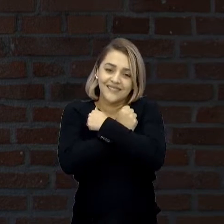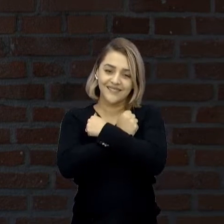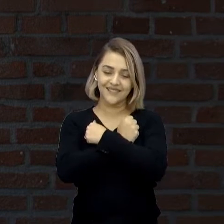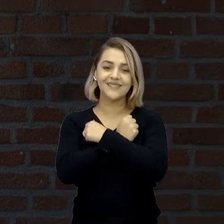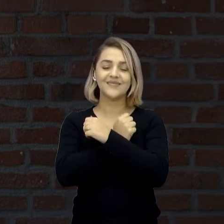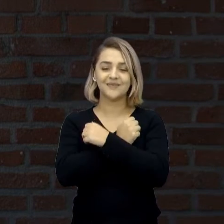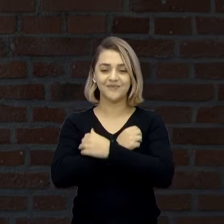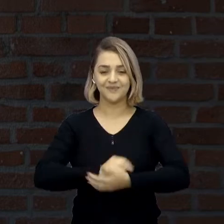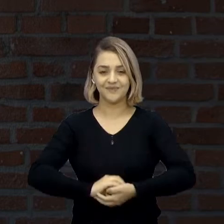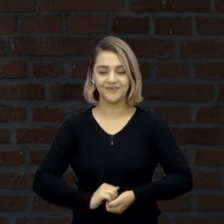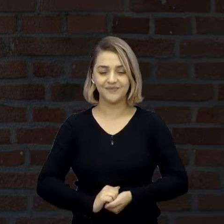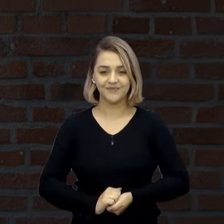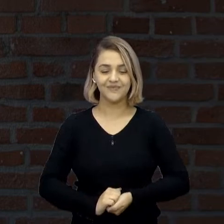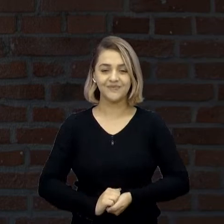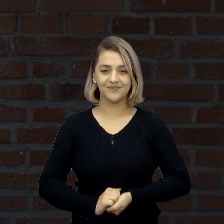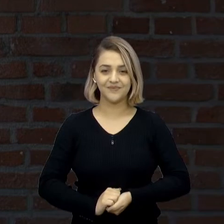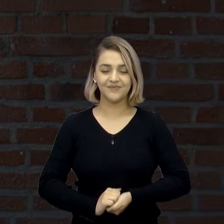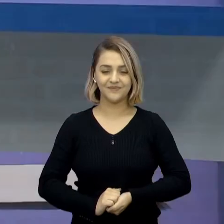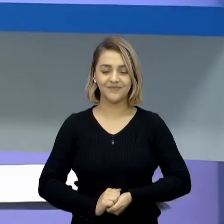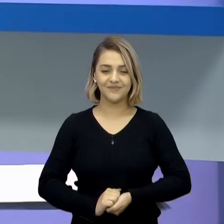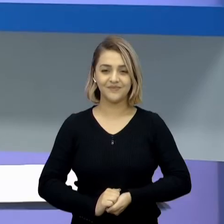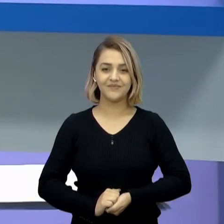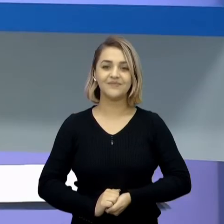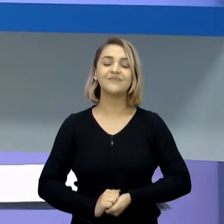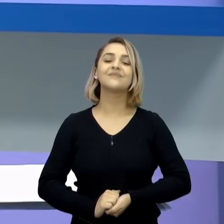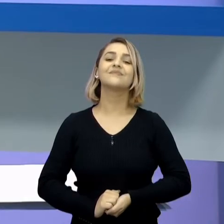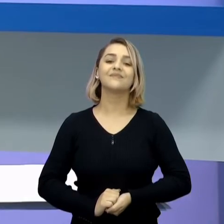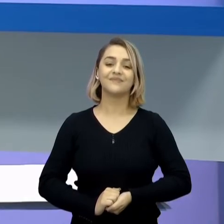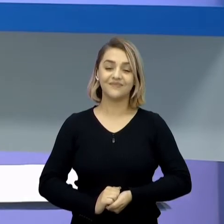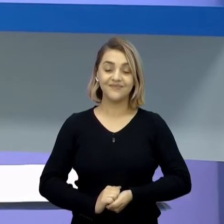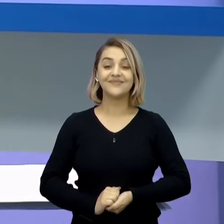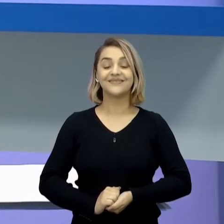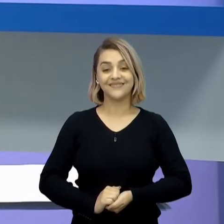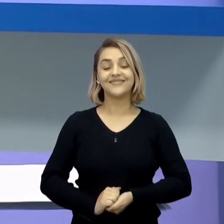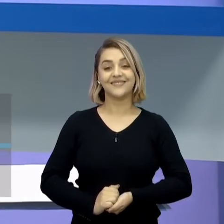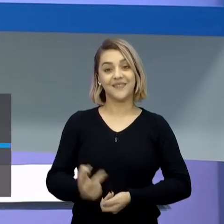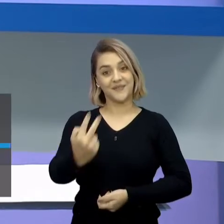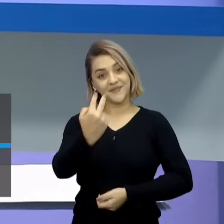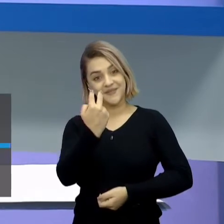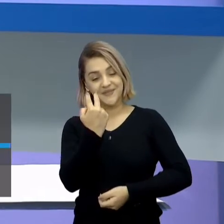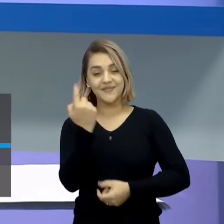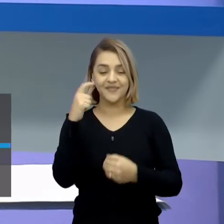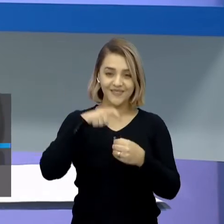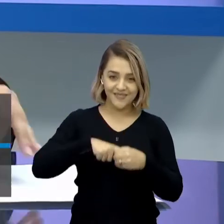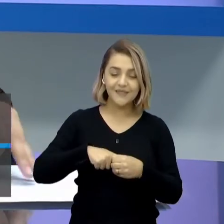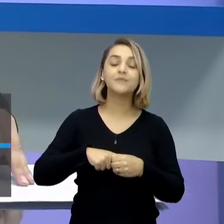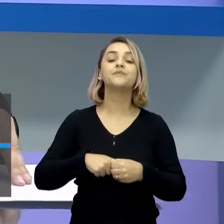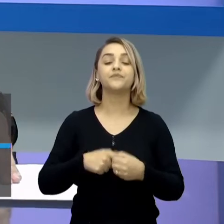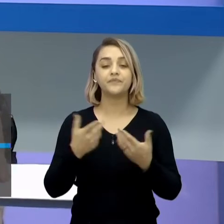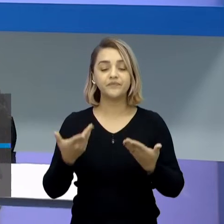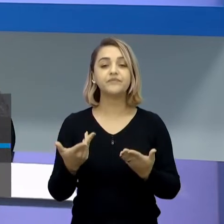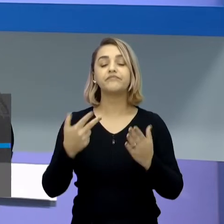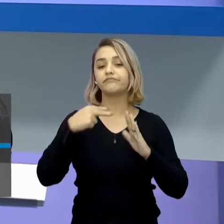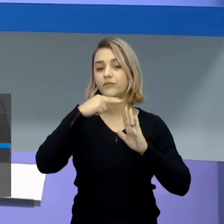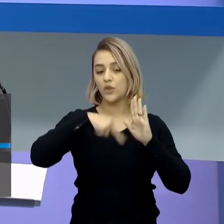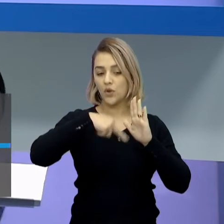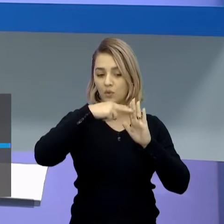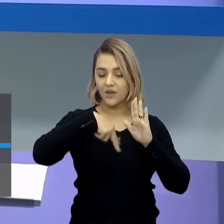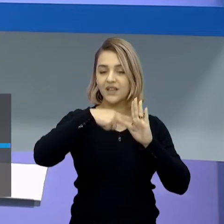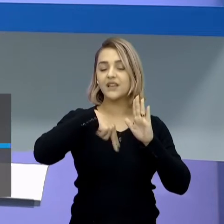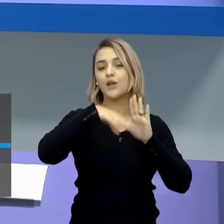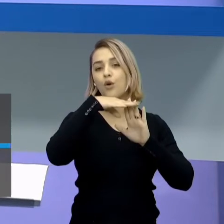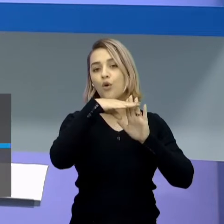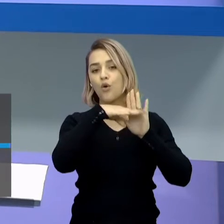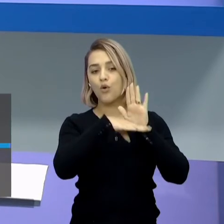até mais! Agora sim, voltando para mim. Então, eu li para vocês aqui, um roteiro de podcast, vocês